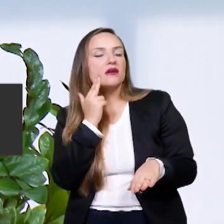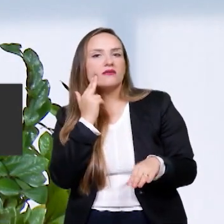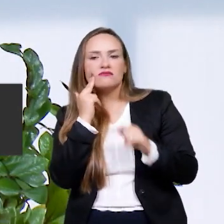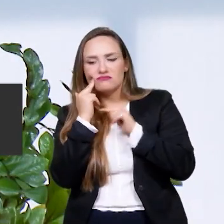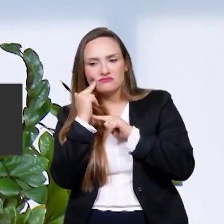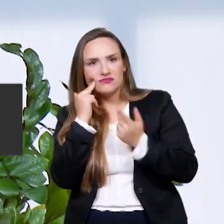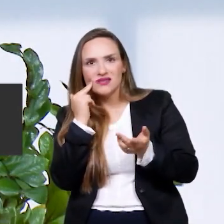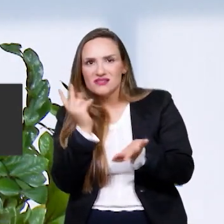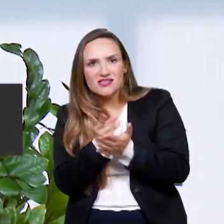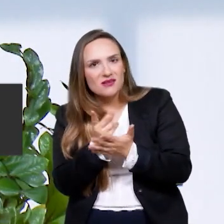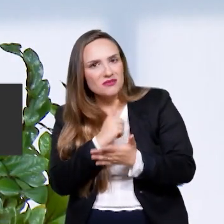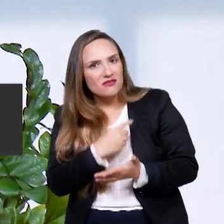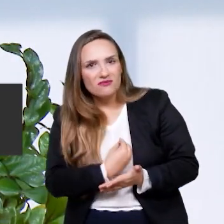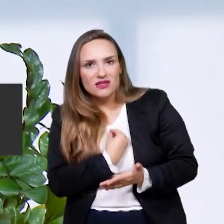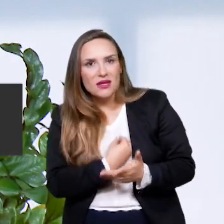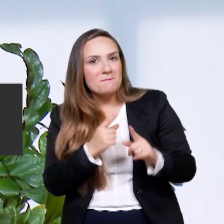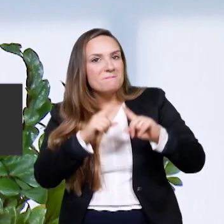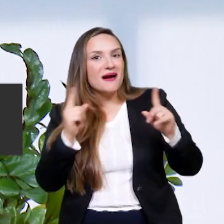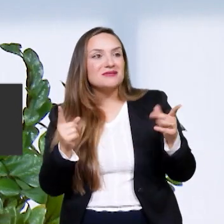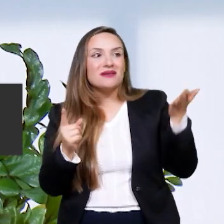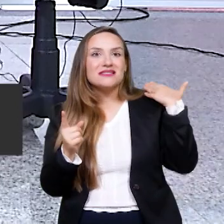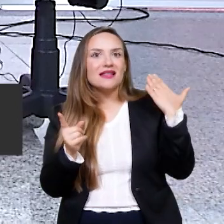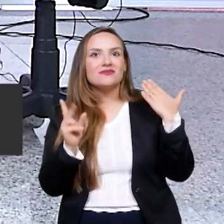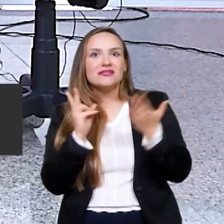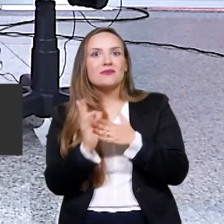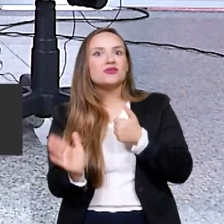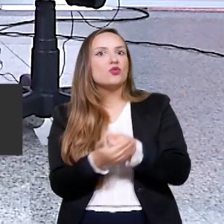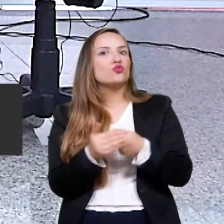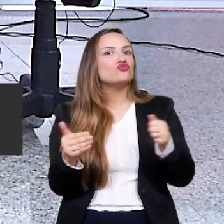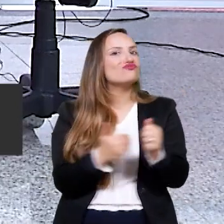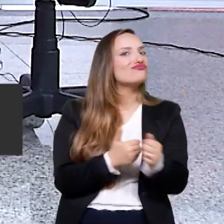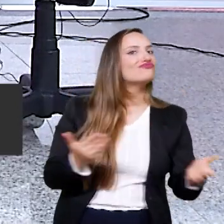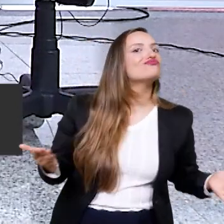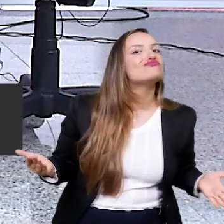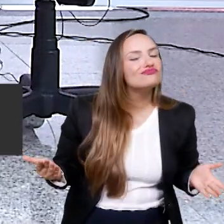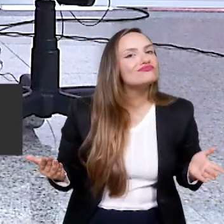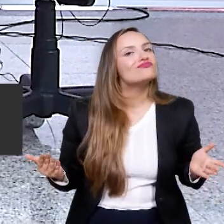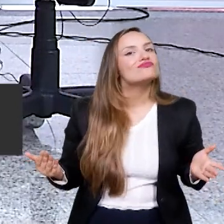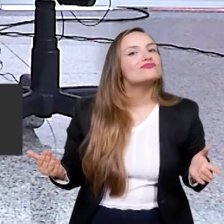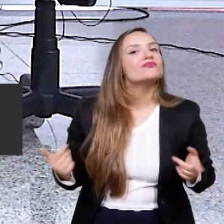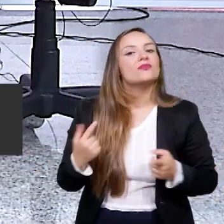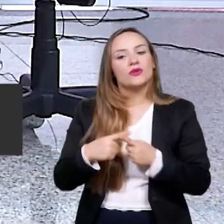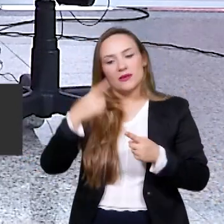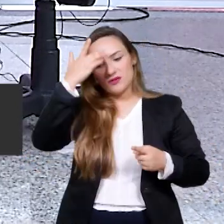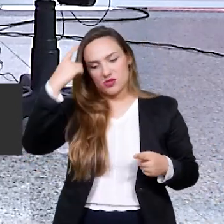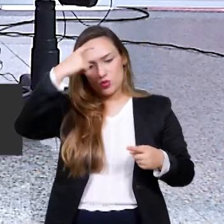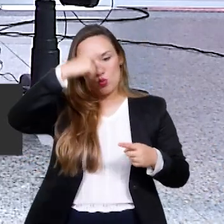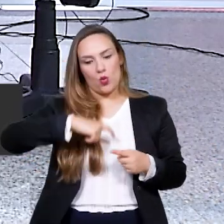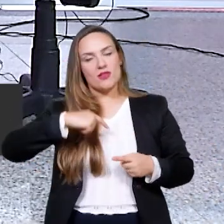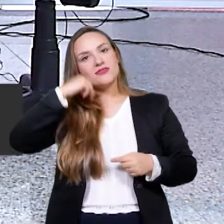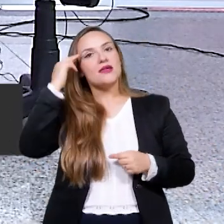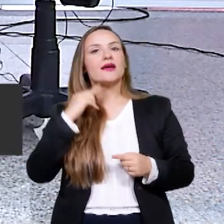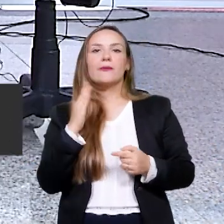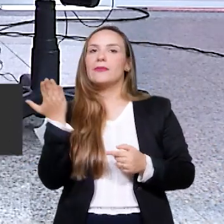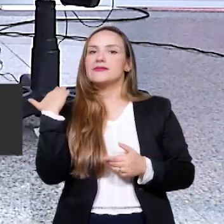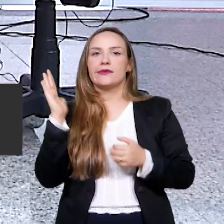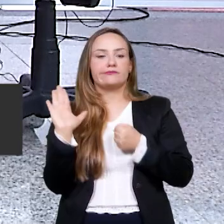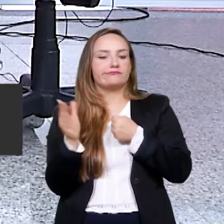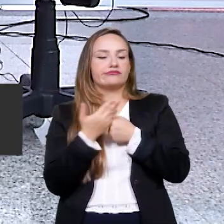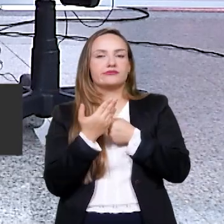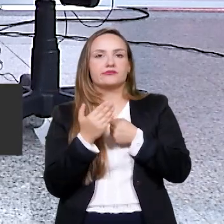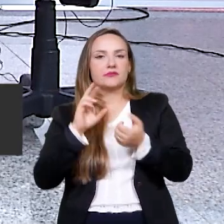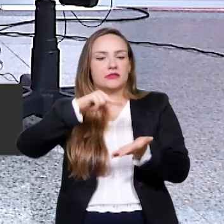sempre existiram, sempre. Né? A verdade é que nunca foi dado a eles a oportunidade de se colocar. E hoje